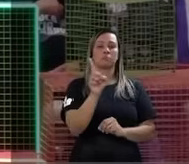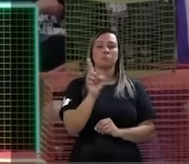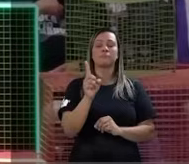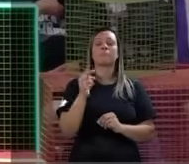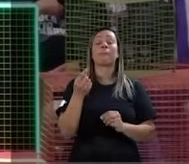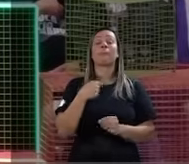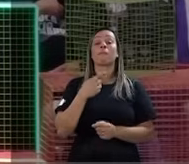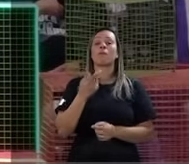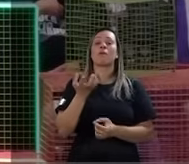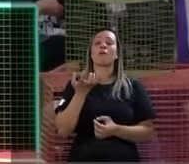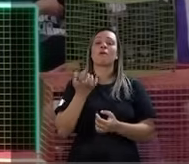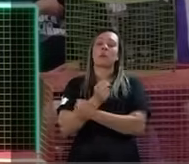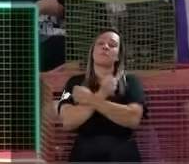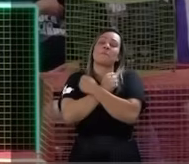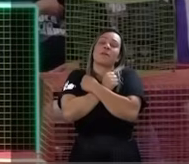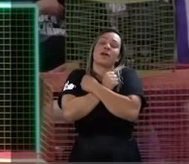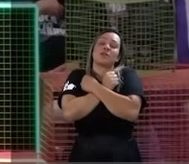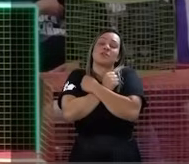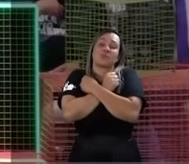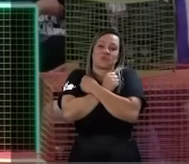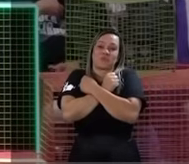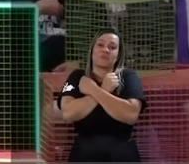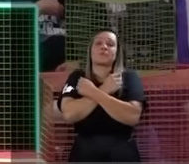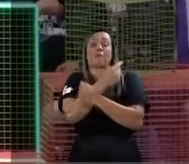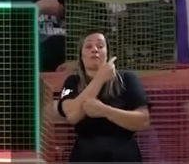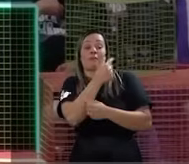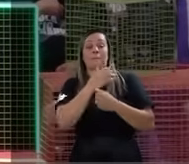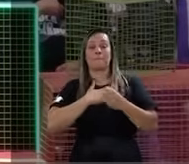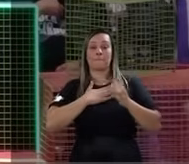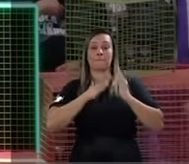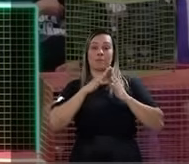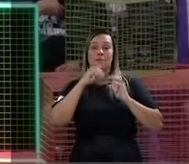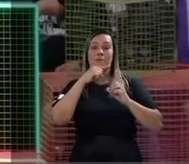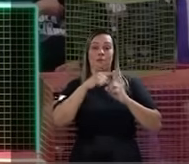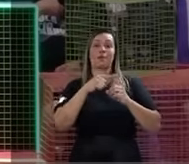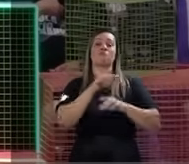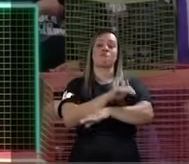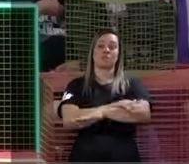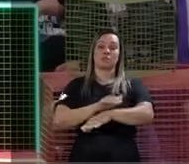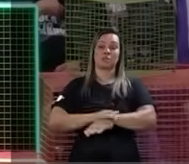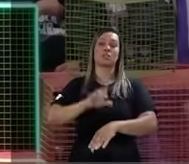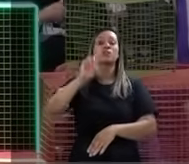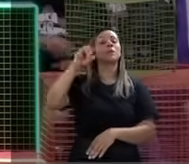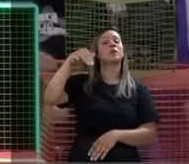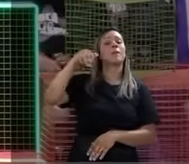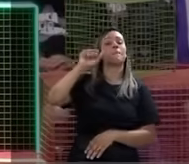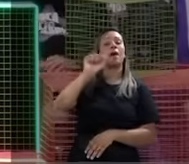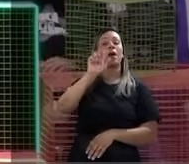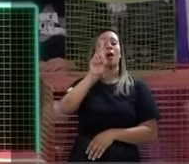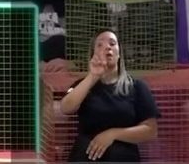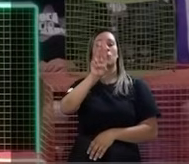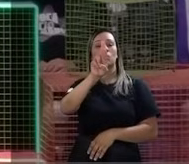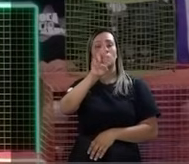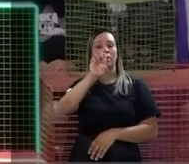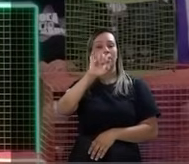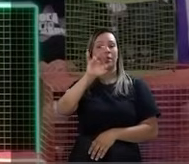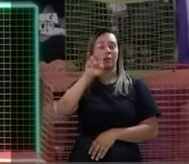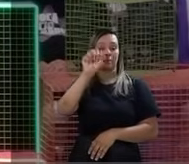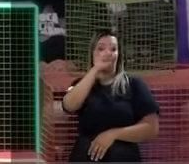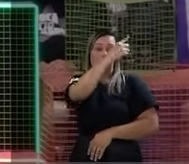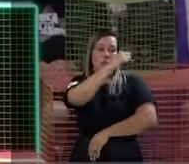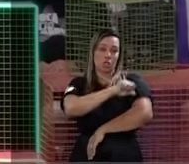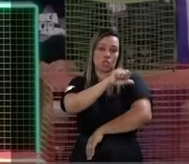aqui de trazer um abraço da minha igreja, Assembleia de Deus, no Ministério de Madureira, em Vila Ponto Chique, do meu pastor presidente, pastor